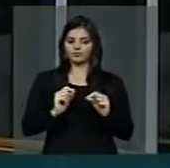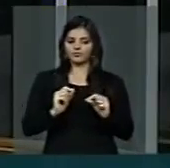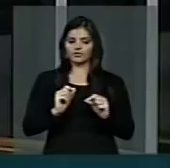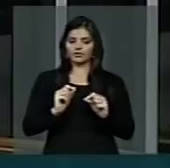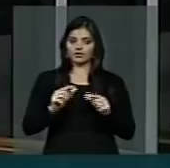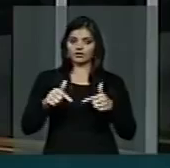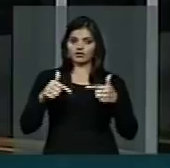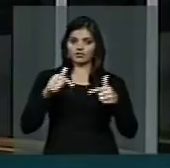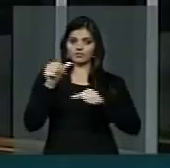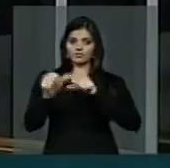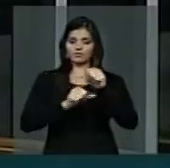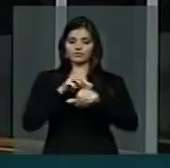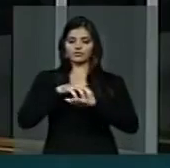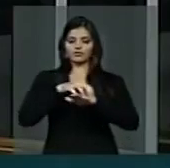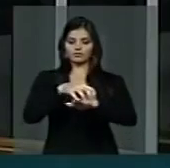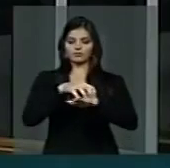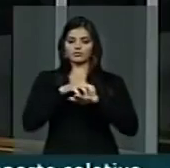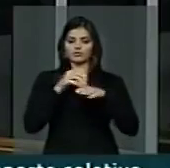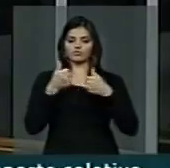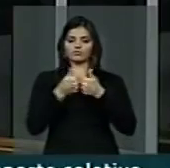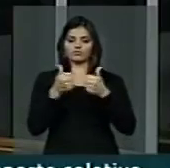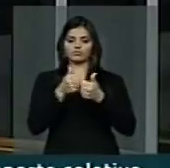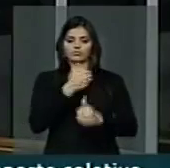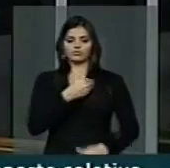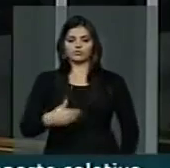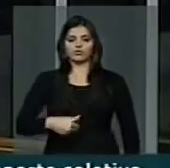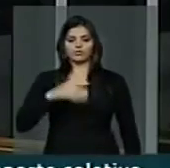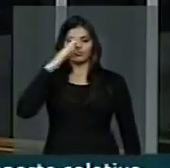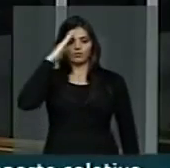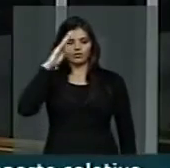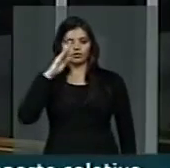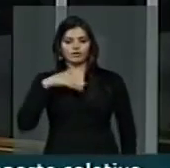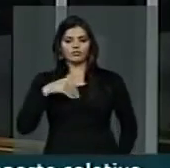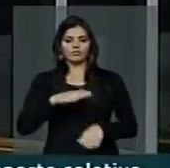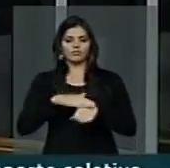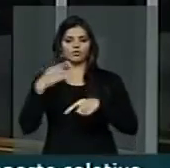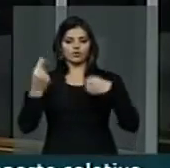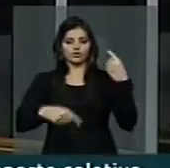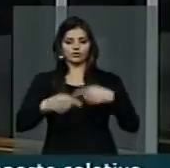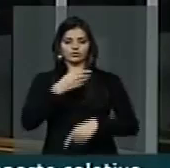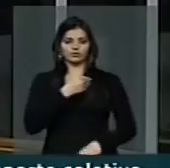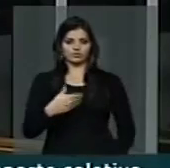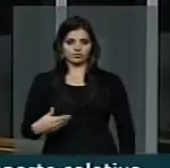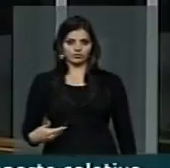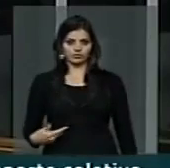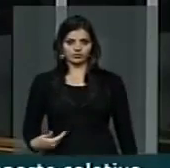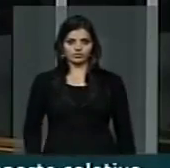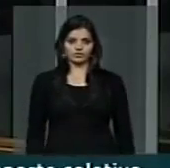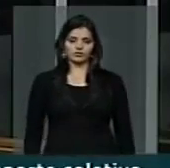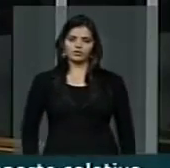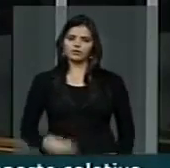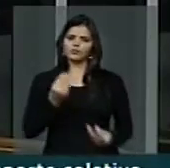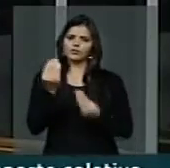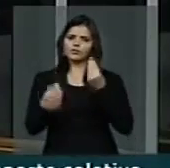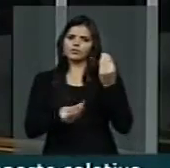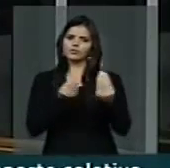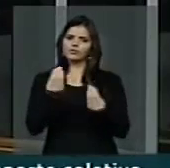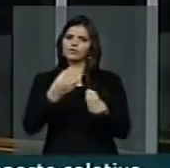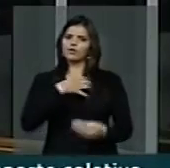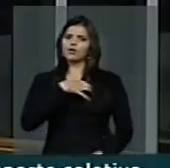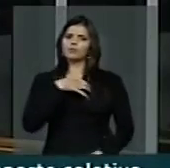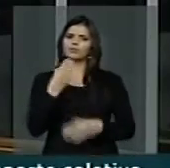o transporte público como prioridade máxima das políticas públicas? De que forma está